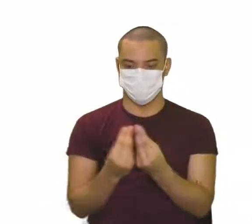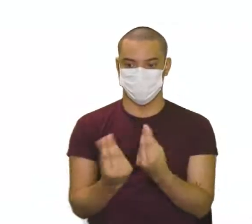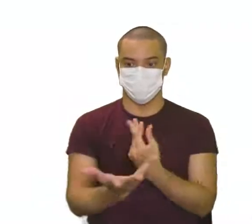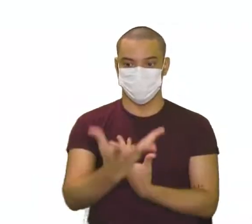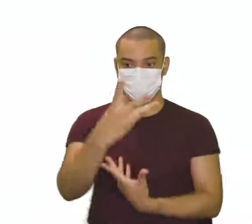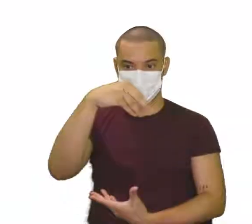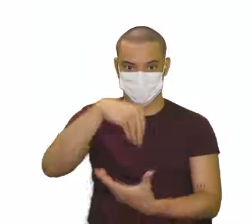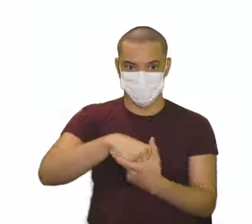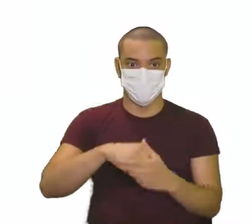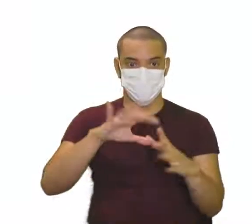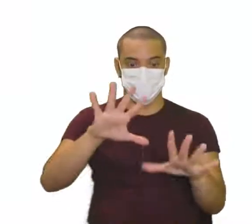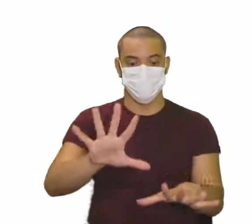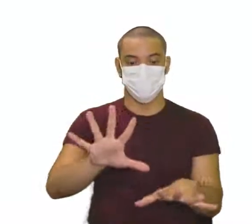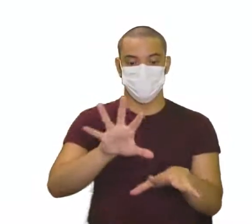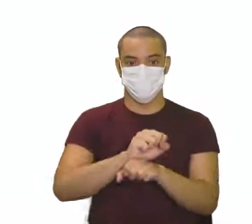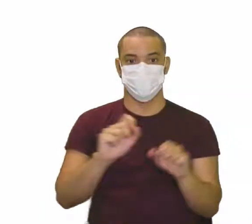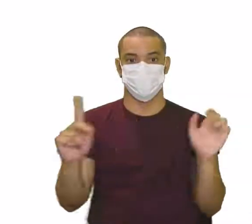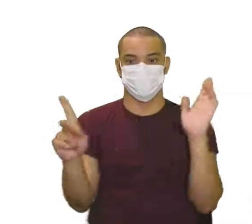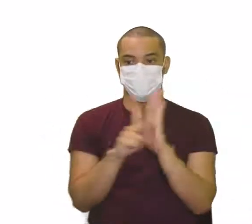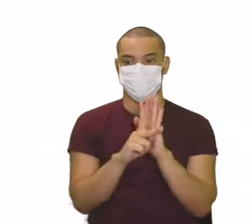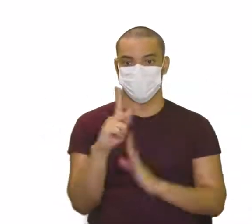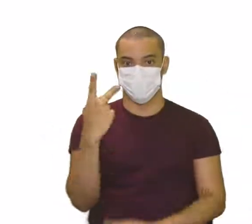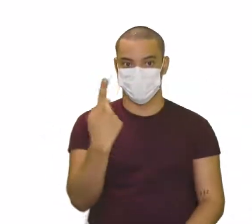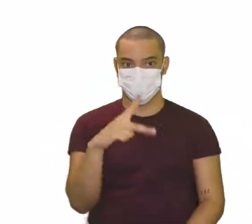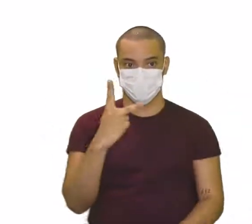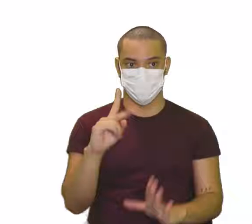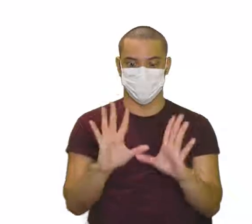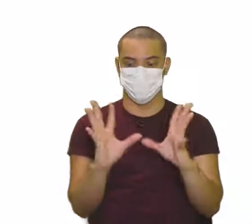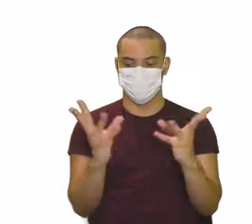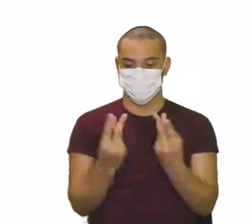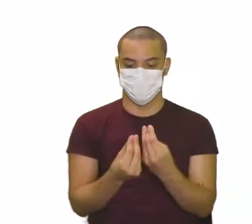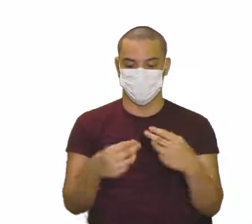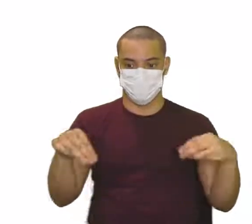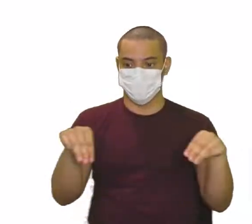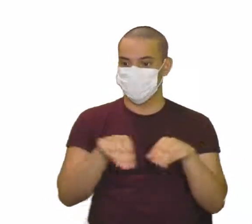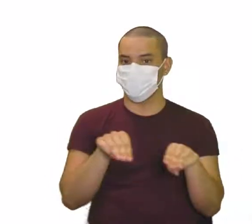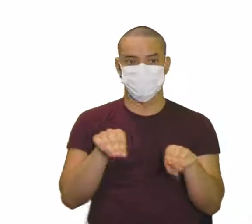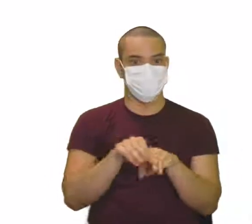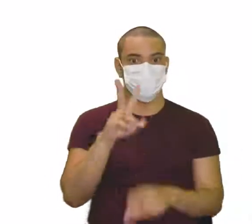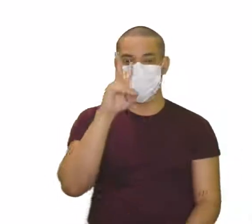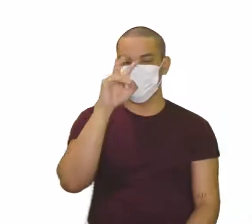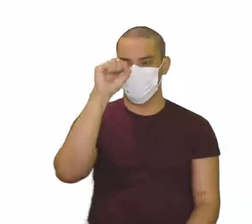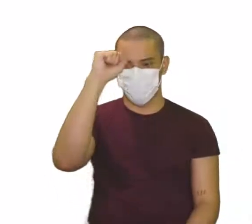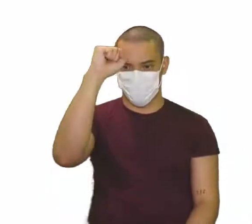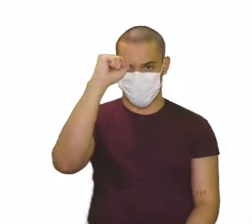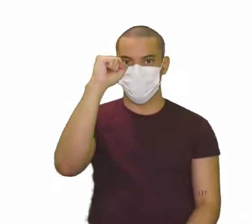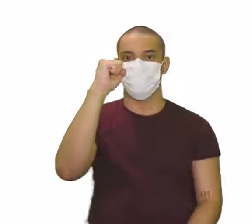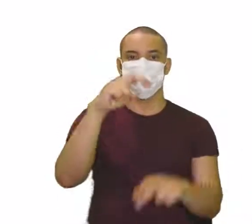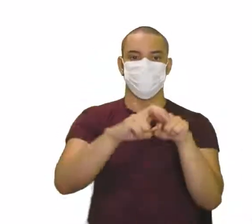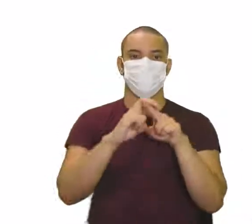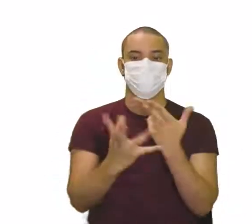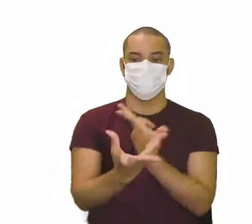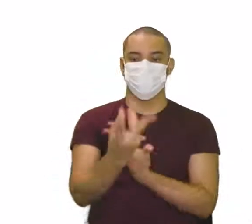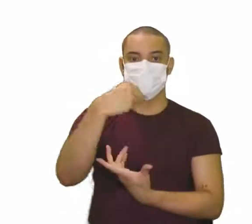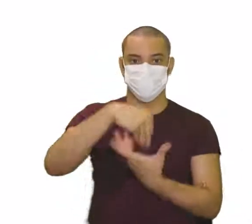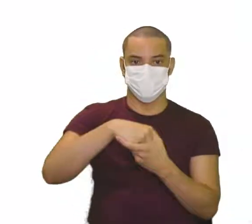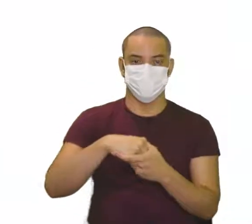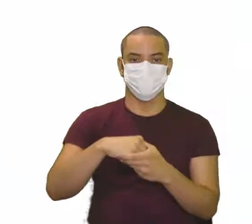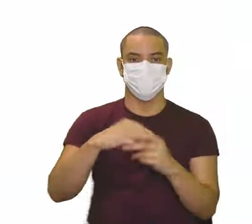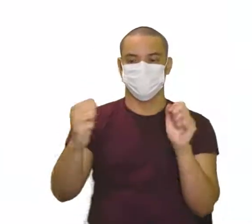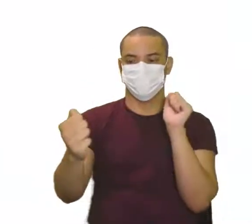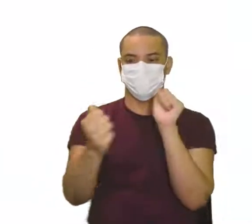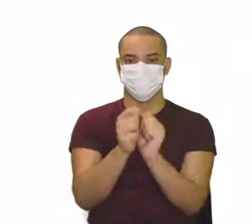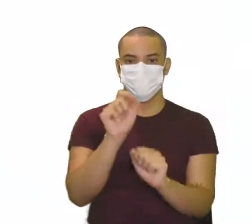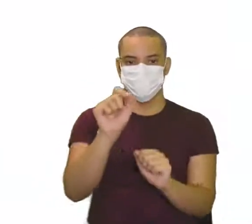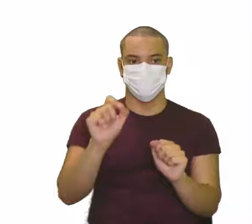ferromagnéticas, ela adquire propriedades magnéticas de maneira muito forte, tá, pessoal? Quando elas estão aí na presença